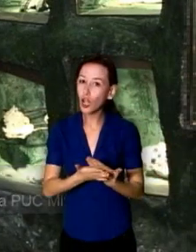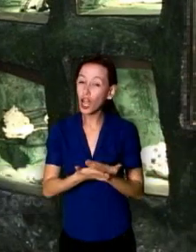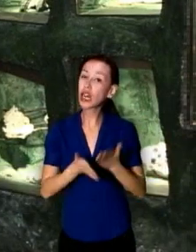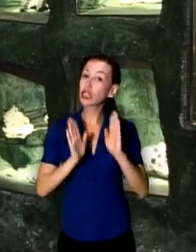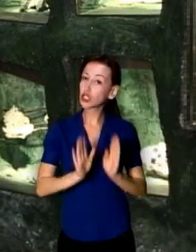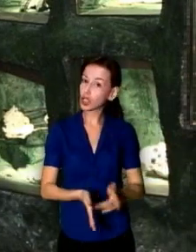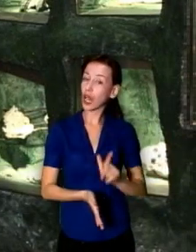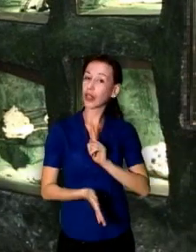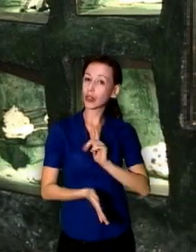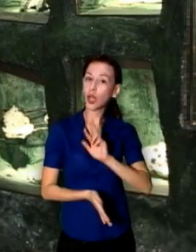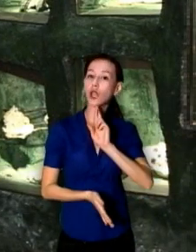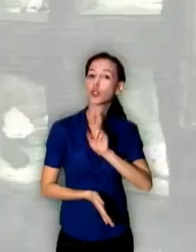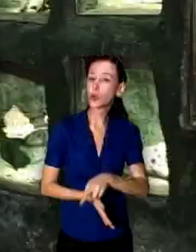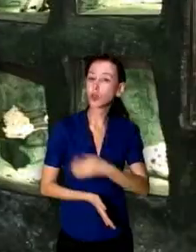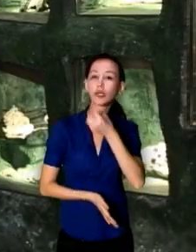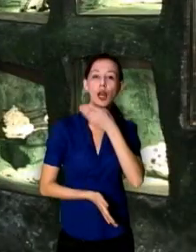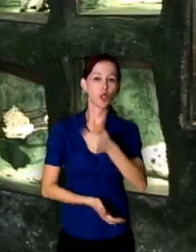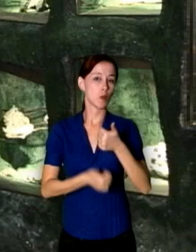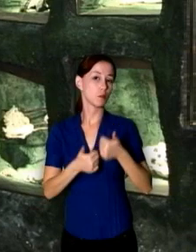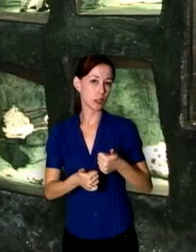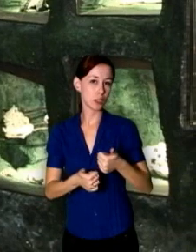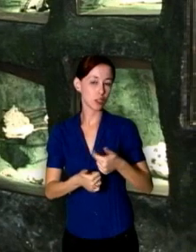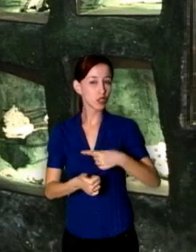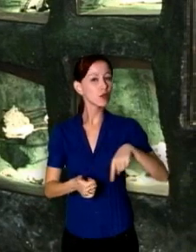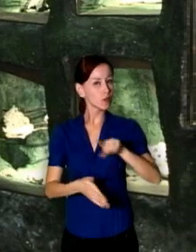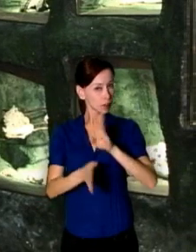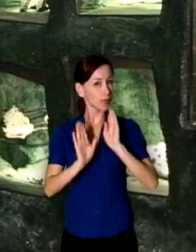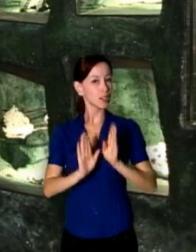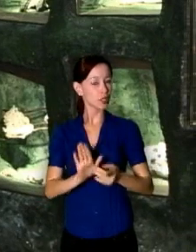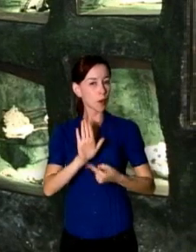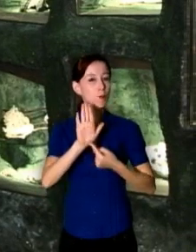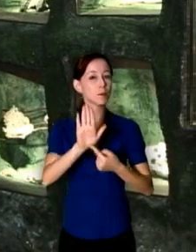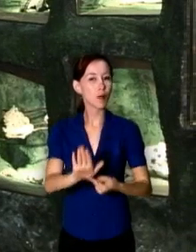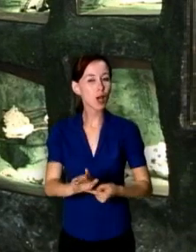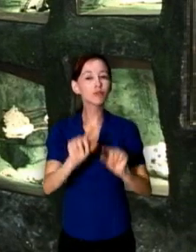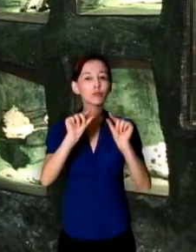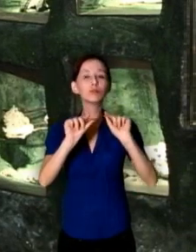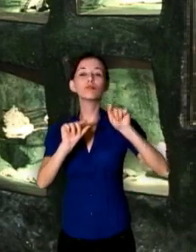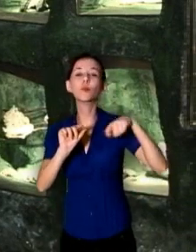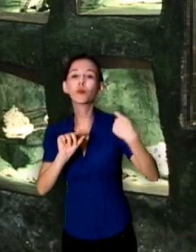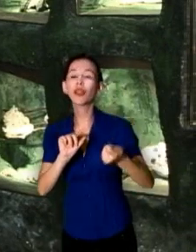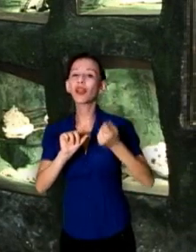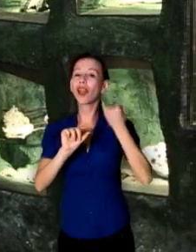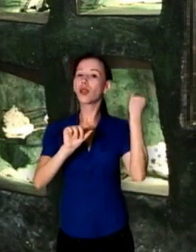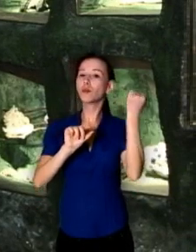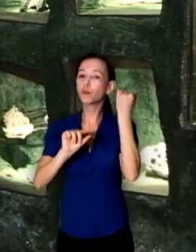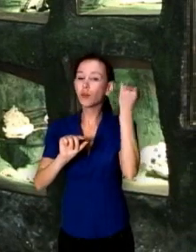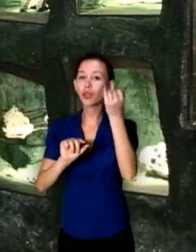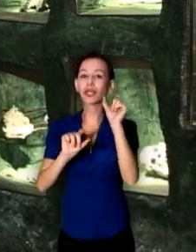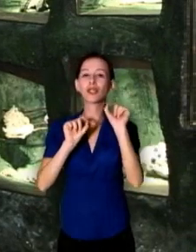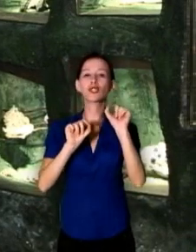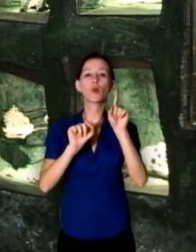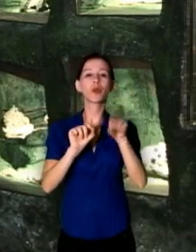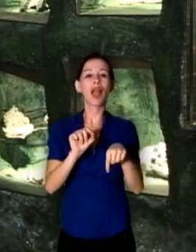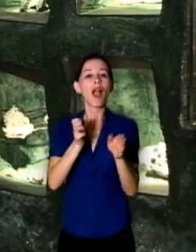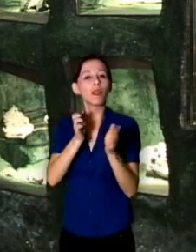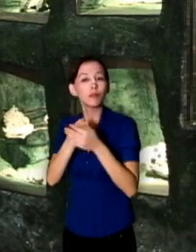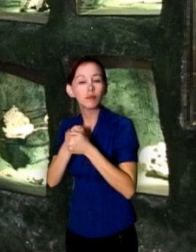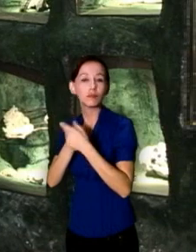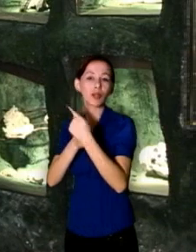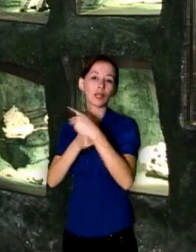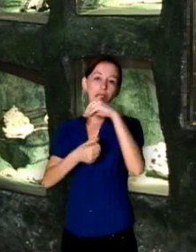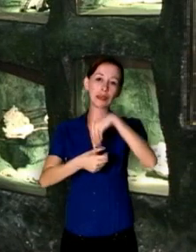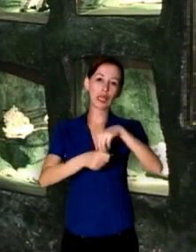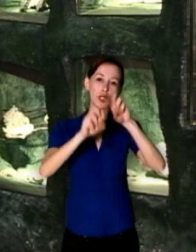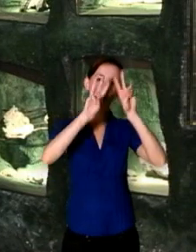um resultado positivo. A gente mostra um pouquinho dessa importância, né, do trabalho, dos bastidores do museu, como